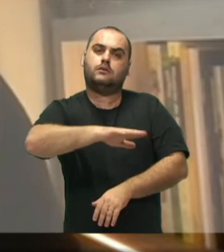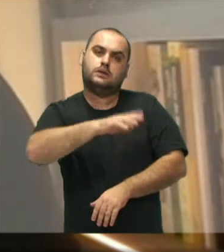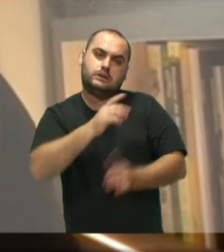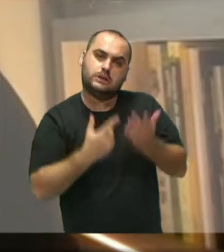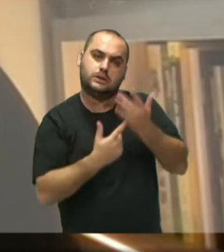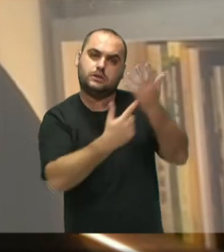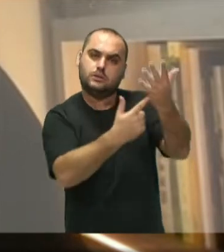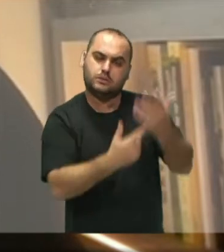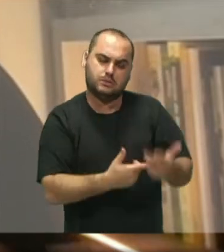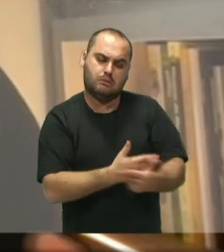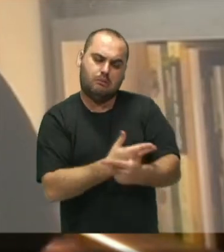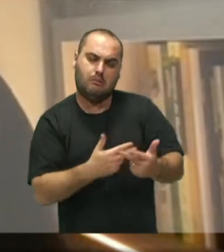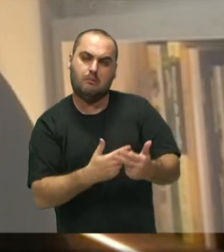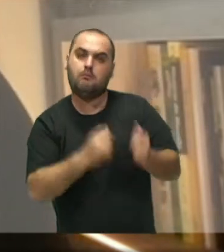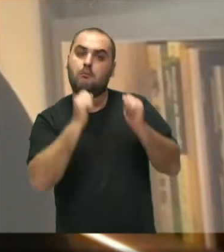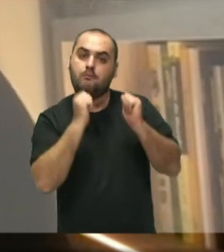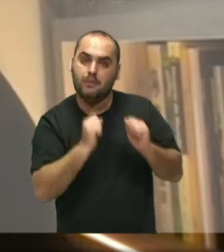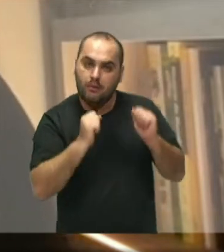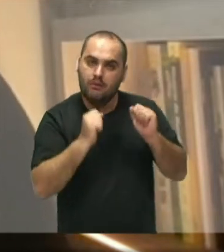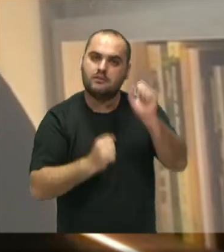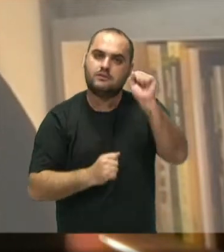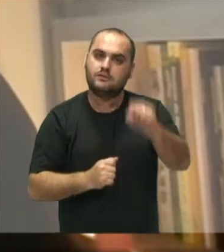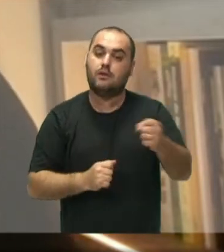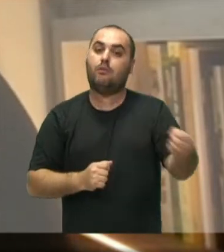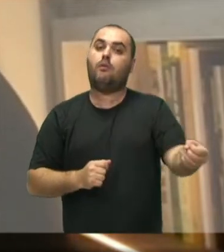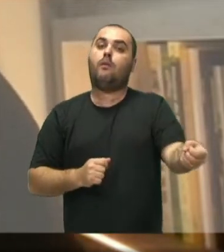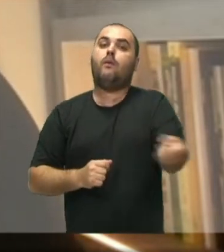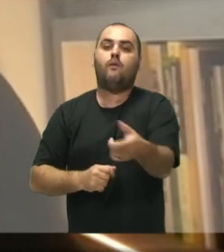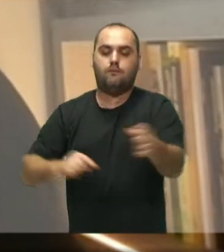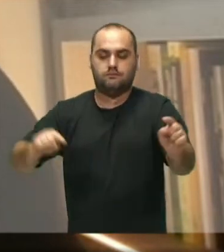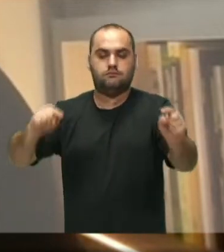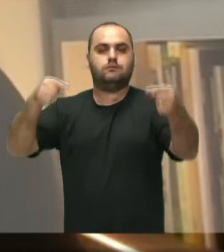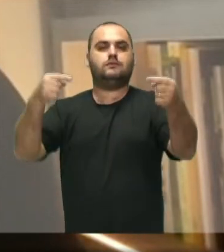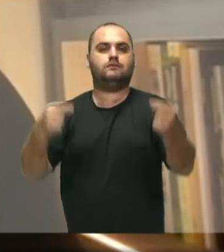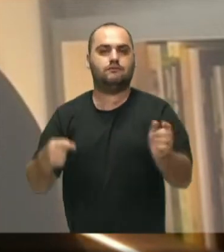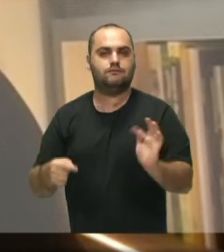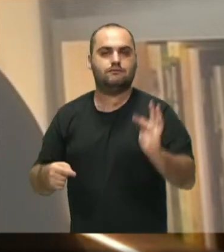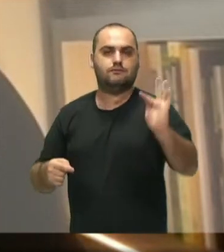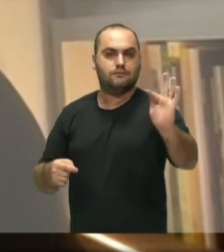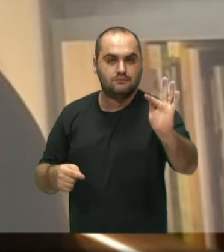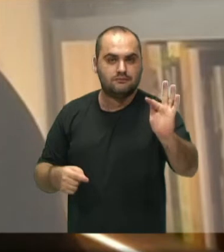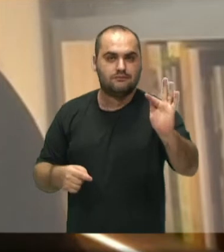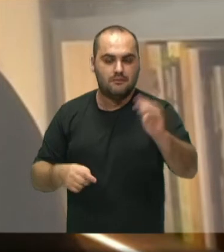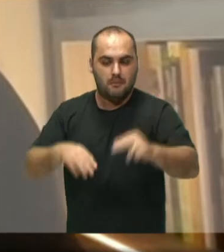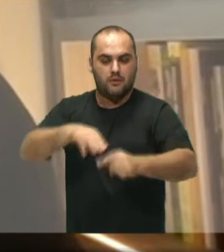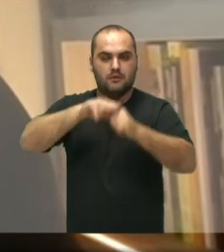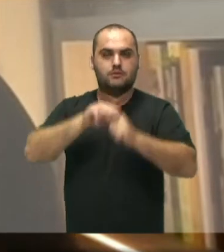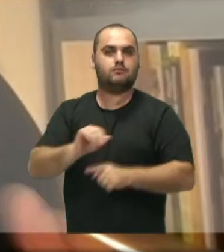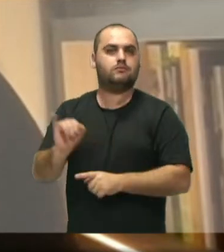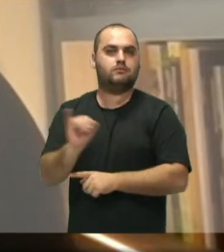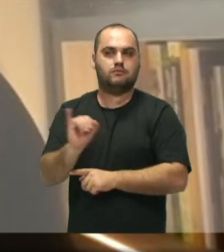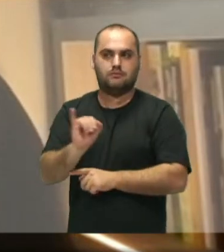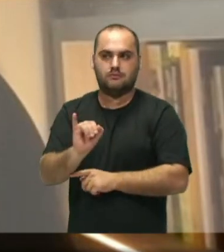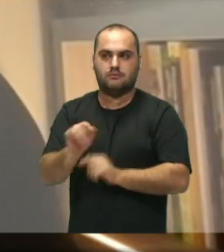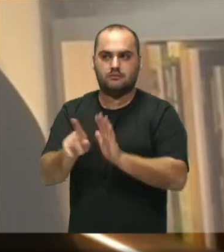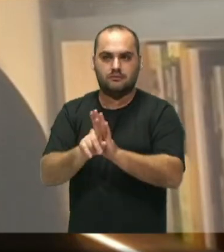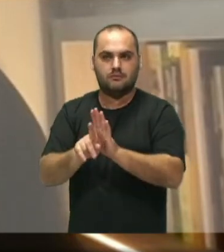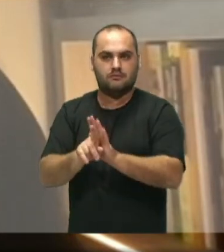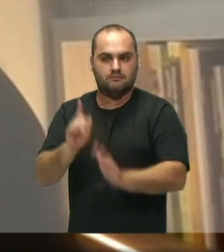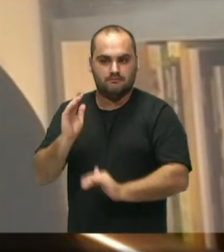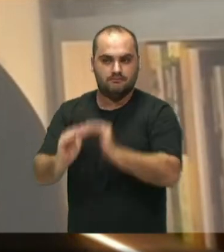da tecnologia que pode se tornar um novo grande desafio é ao município de Itajaí de